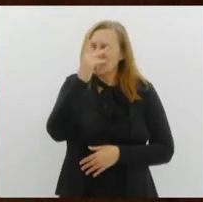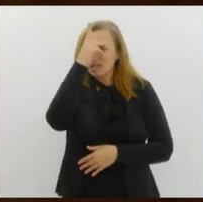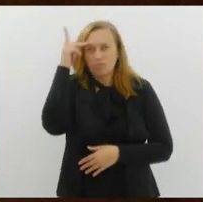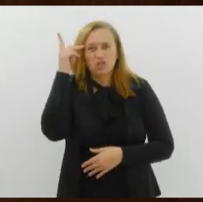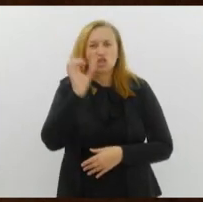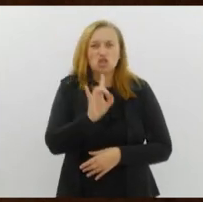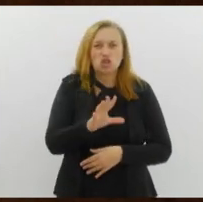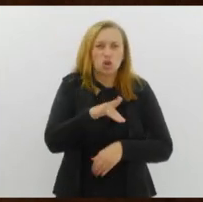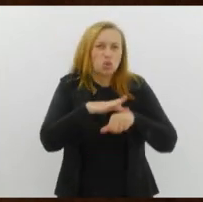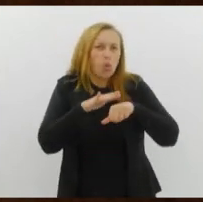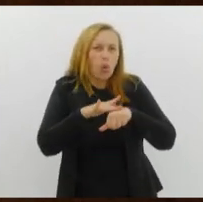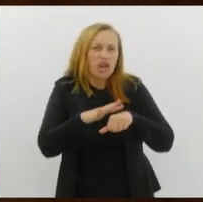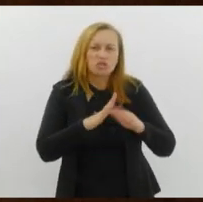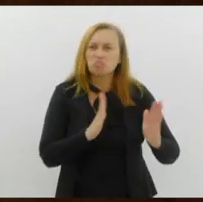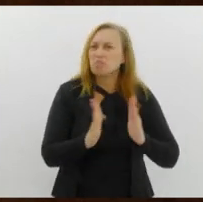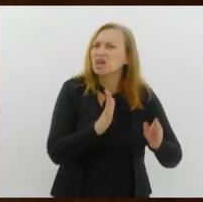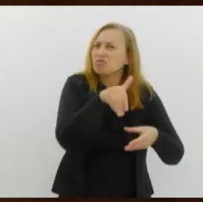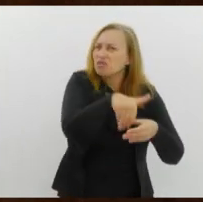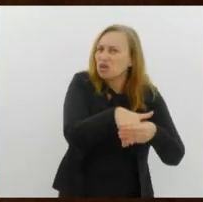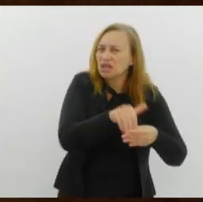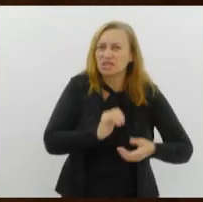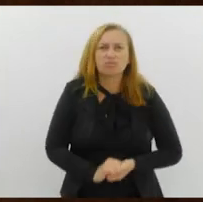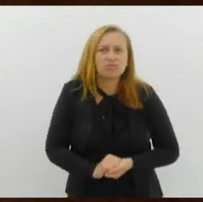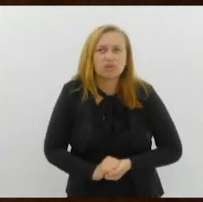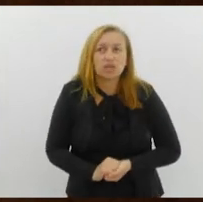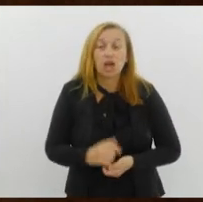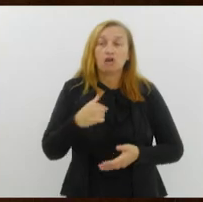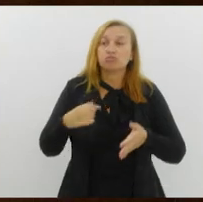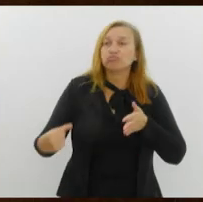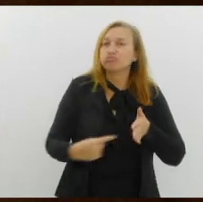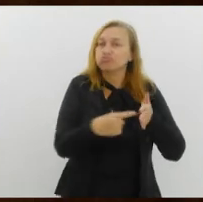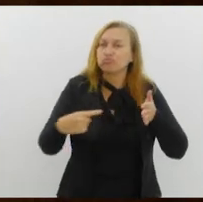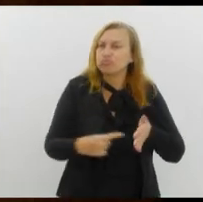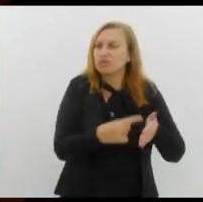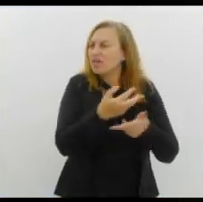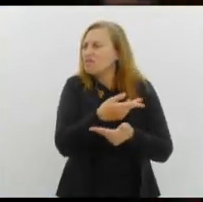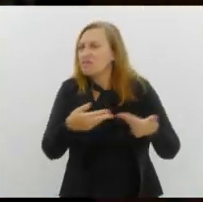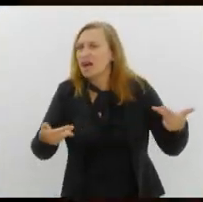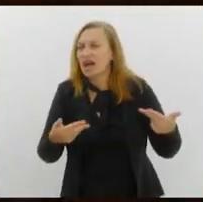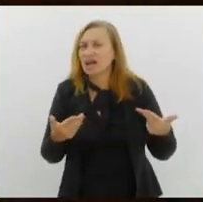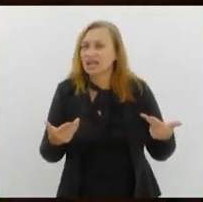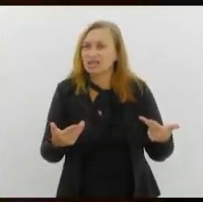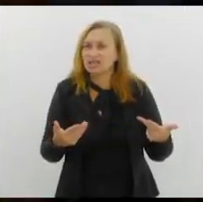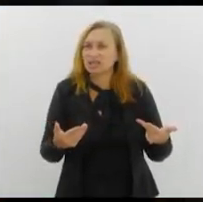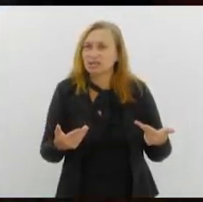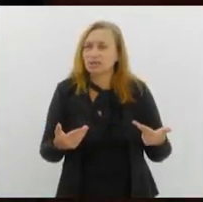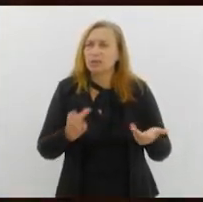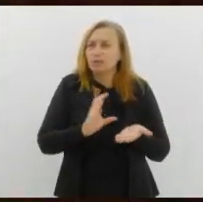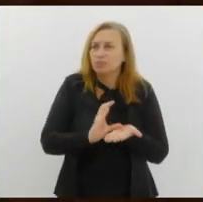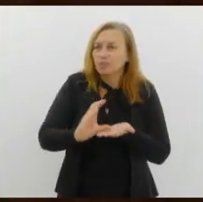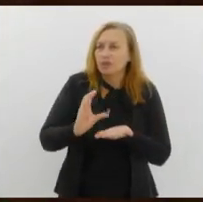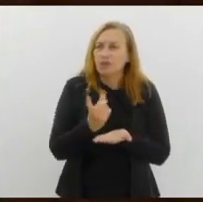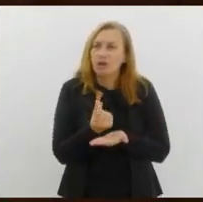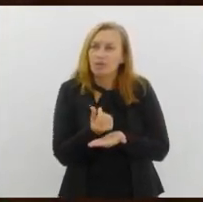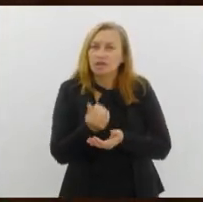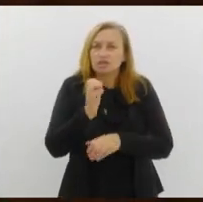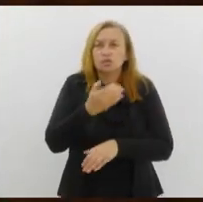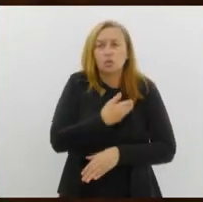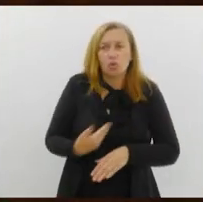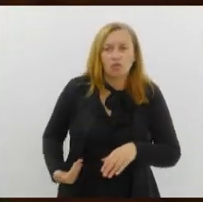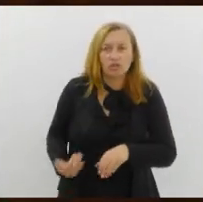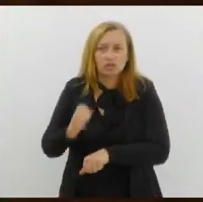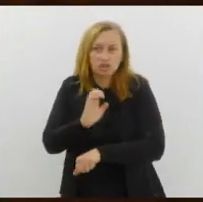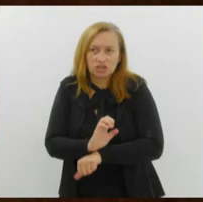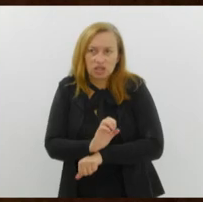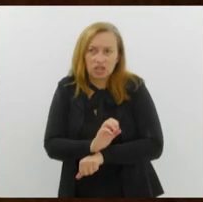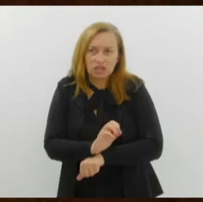Então, presidente, eu tenho recebido tantas denúncias, de inclusive, através dos repasses do governo do Estado e de